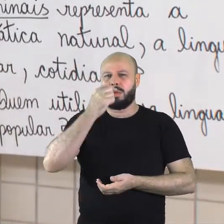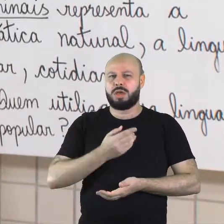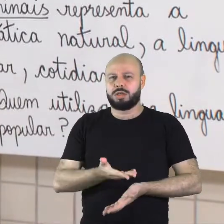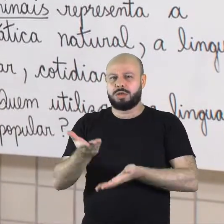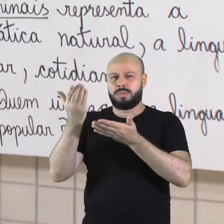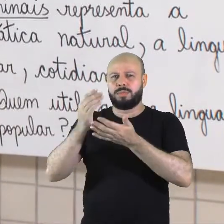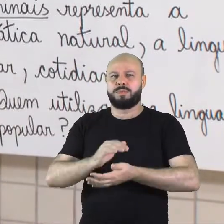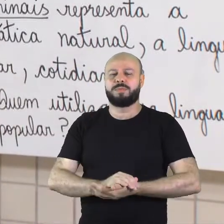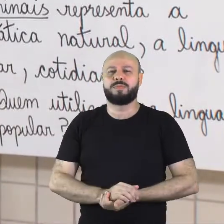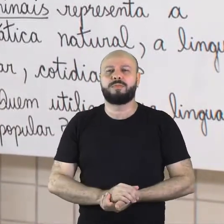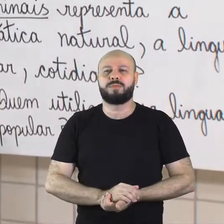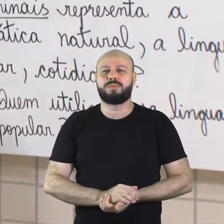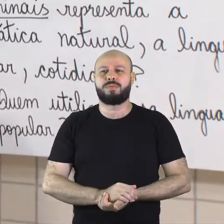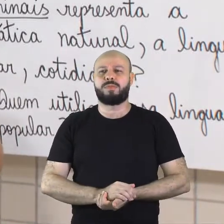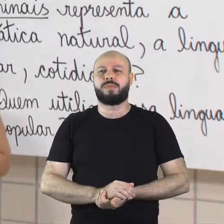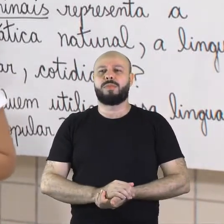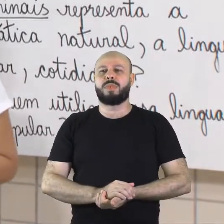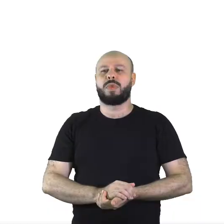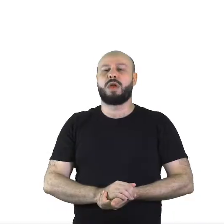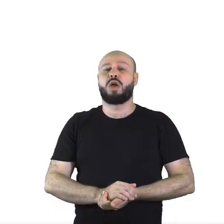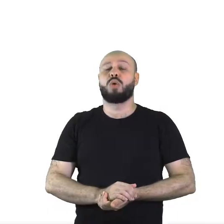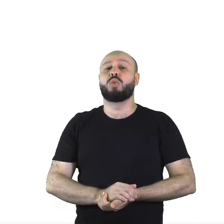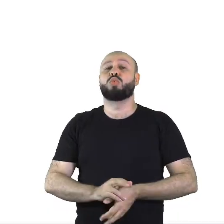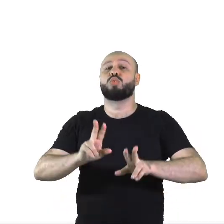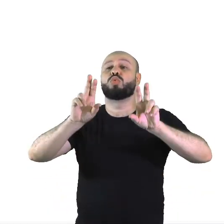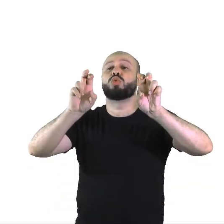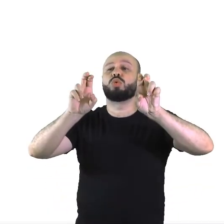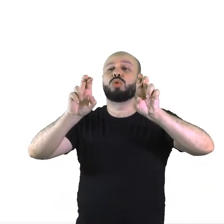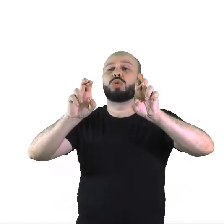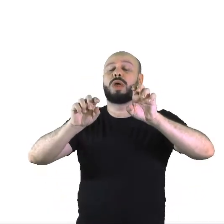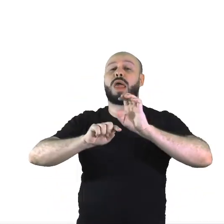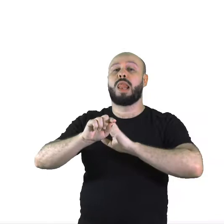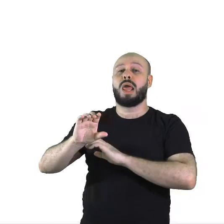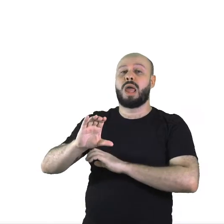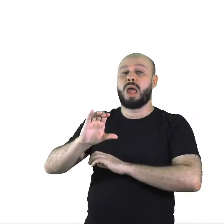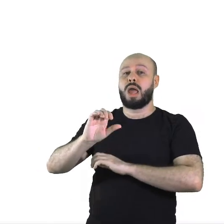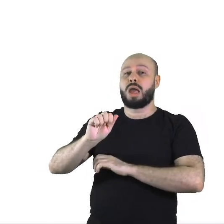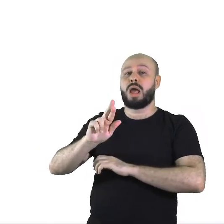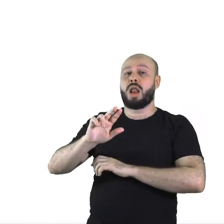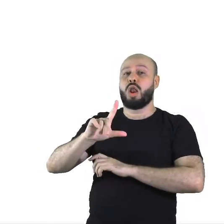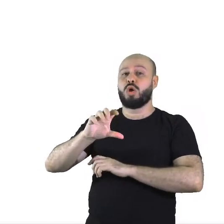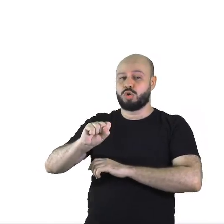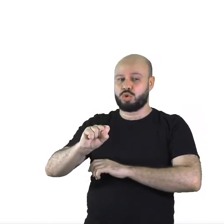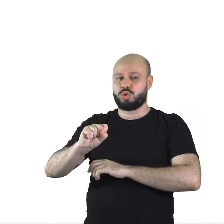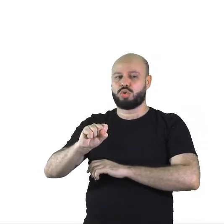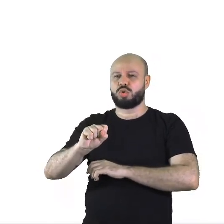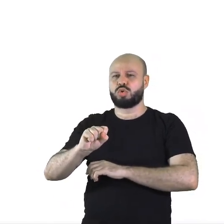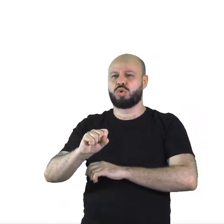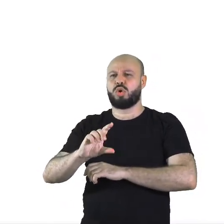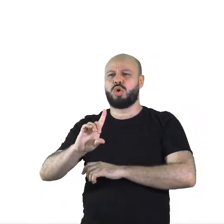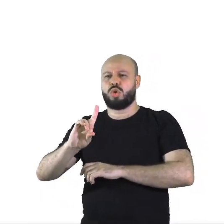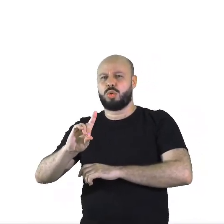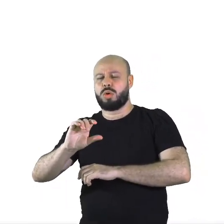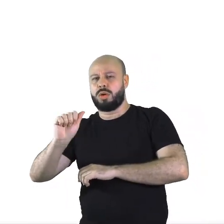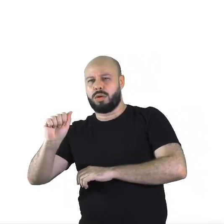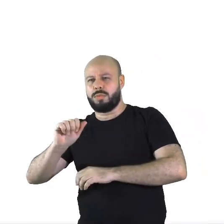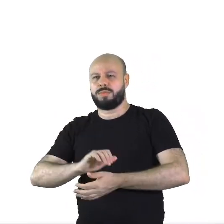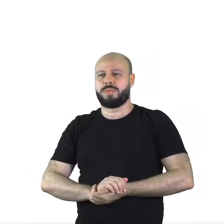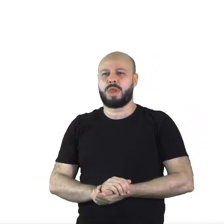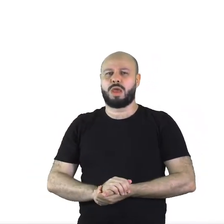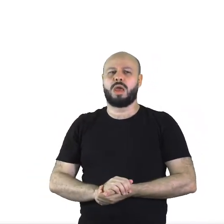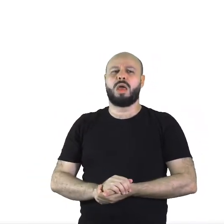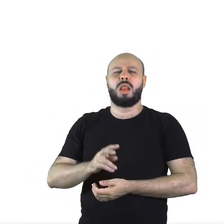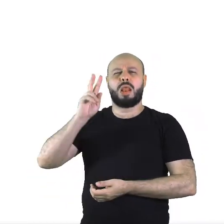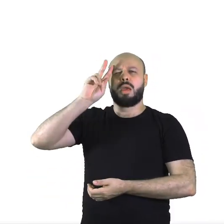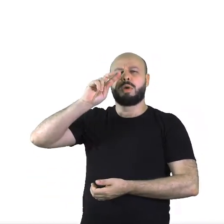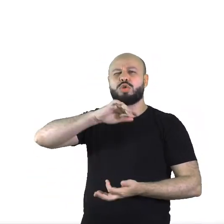poema com esse título aí, do Carlos Drummond de Andrade, Lembranças do Mundo Antigo. Então vamos